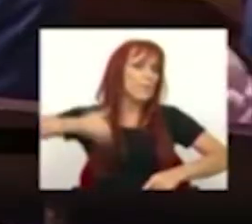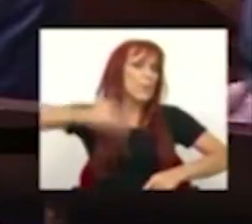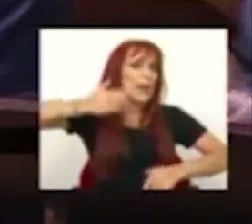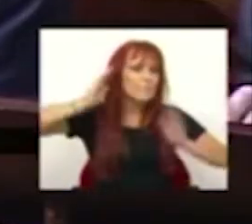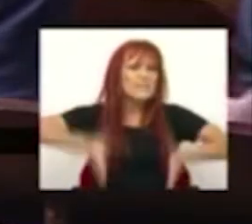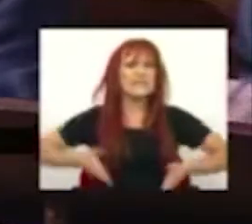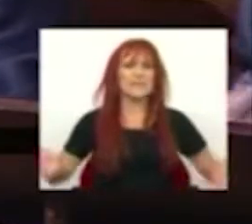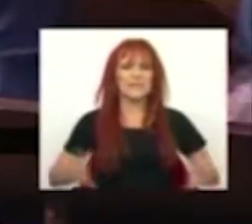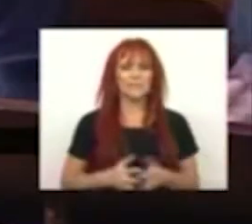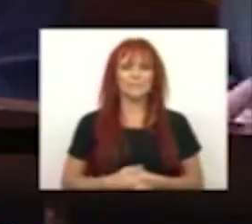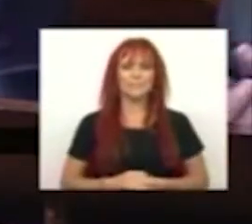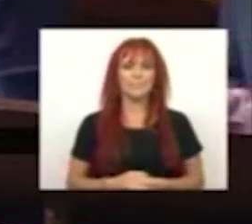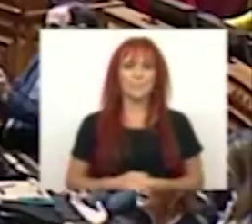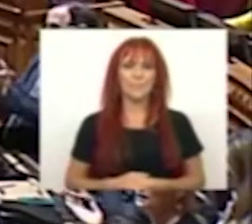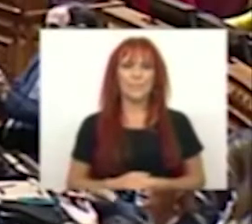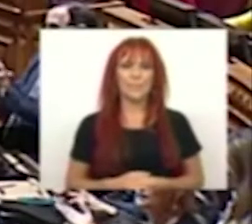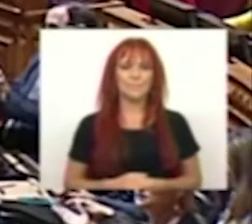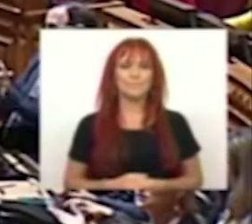prioridade.